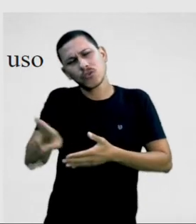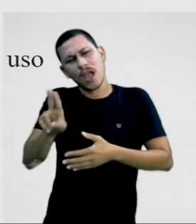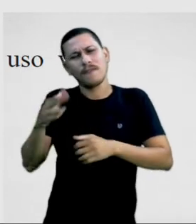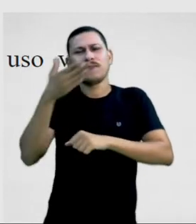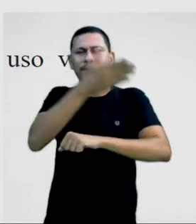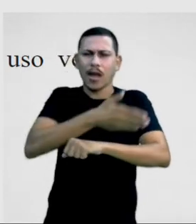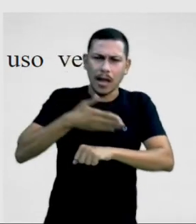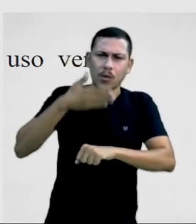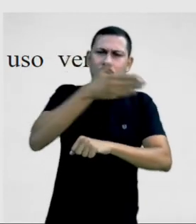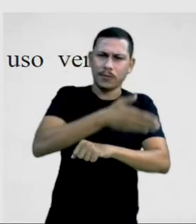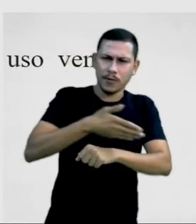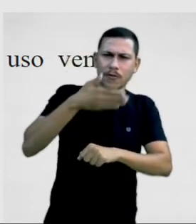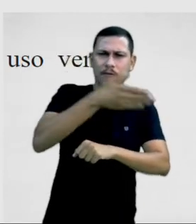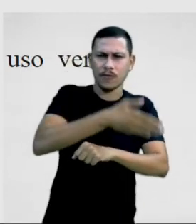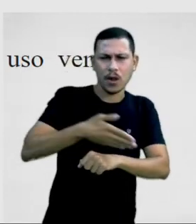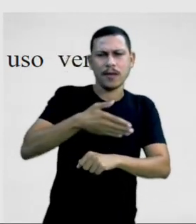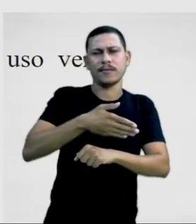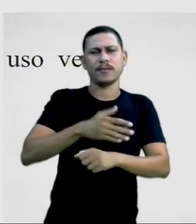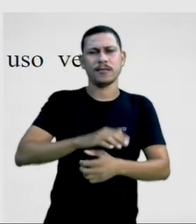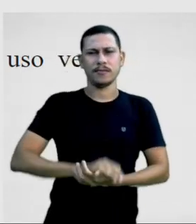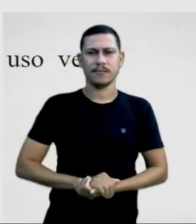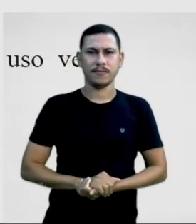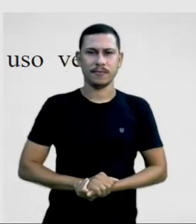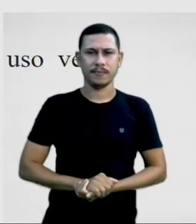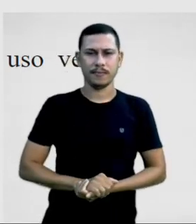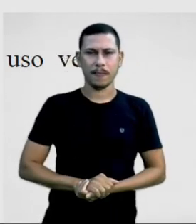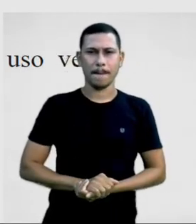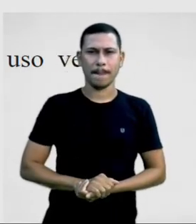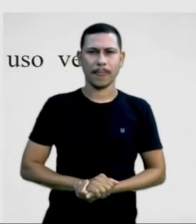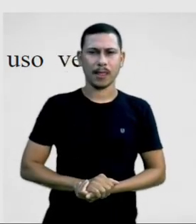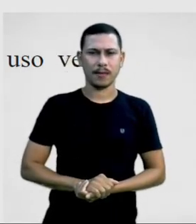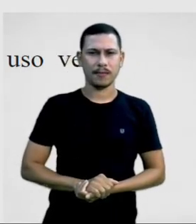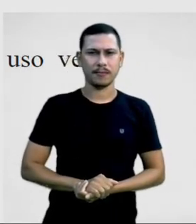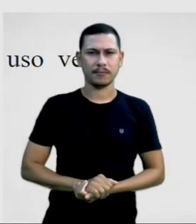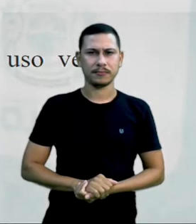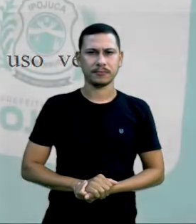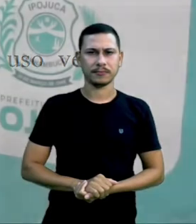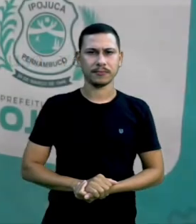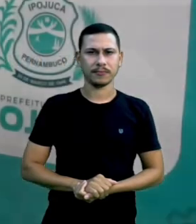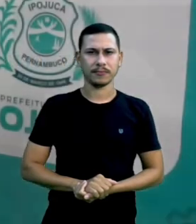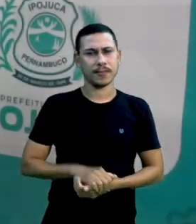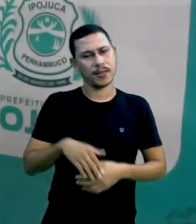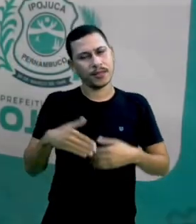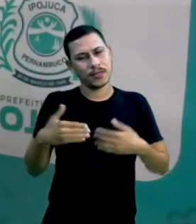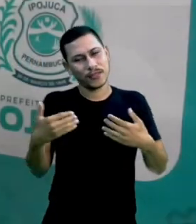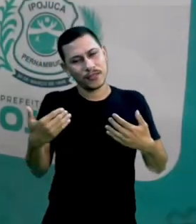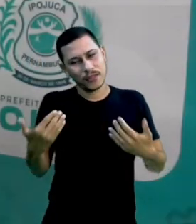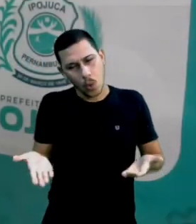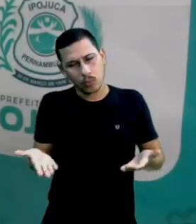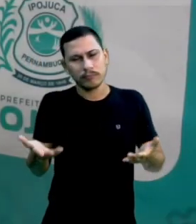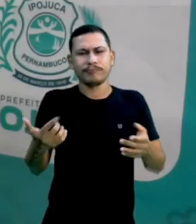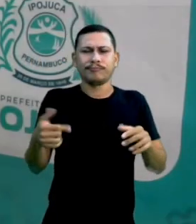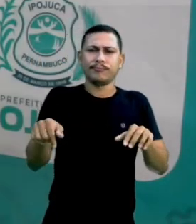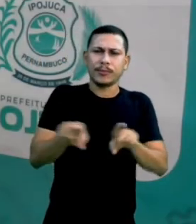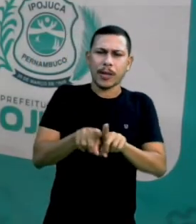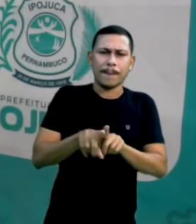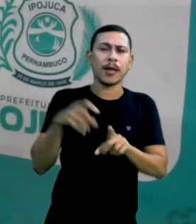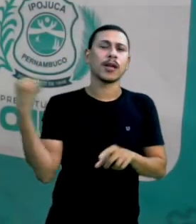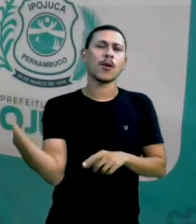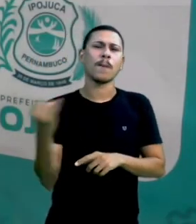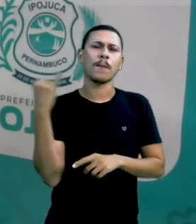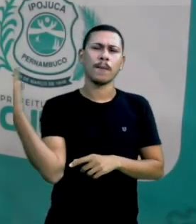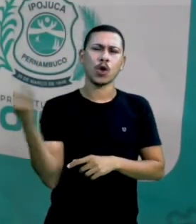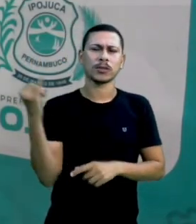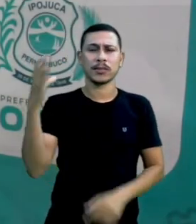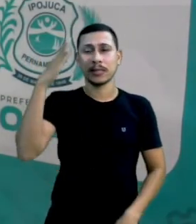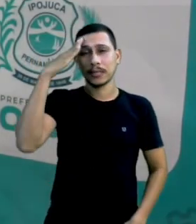muito grande e isso vem crescendo ainda mais. Bom, além desses fatores, é importante